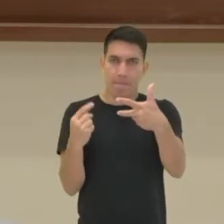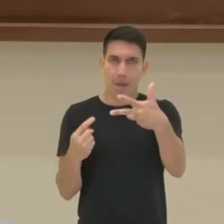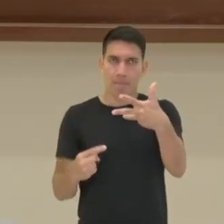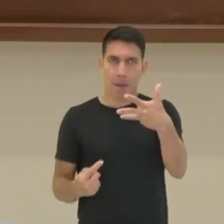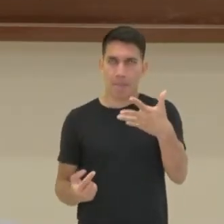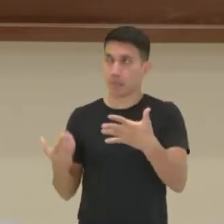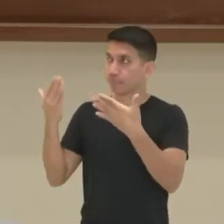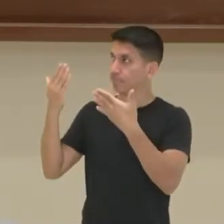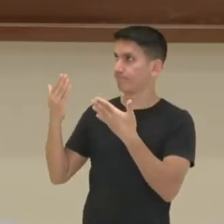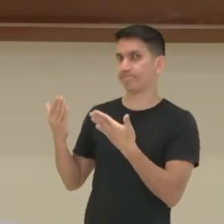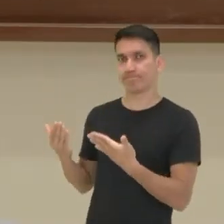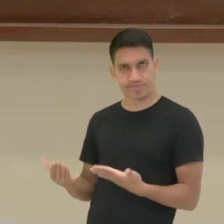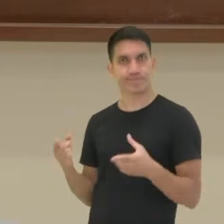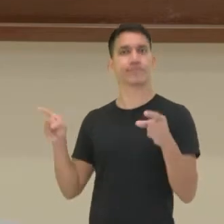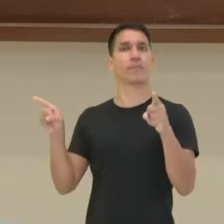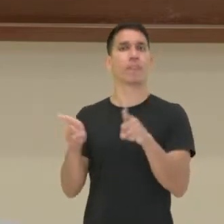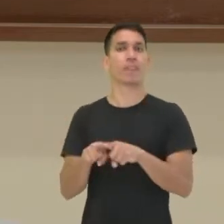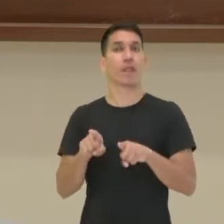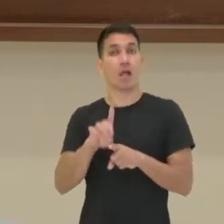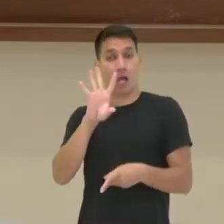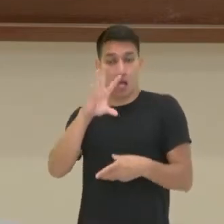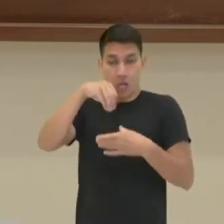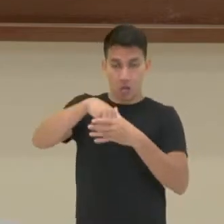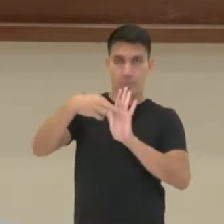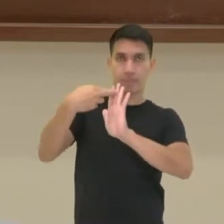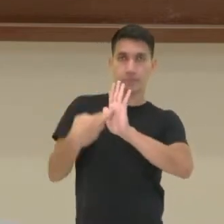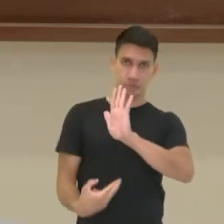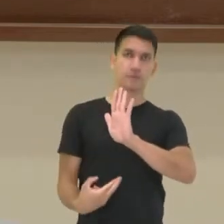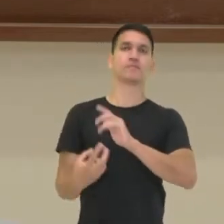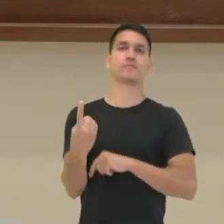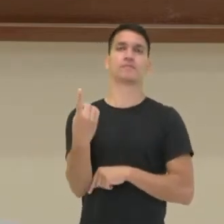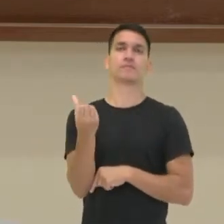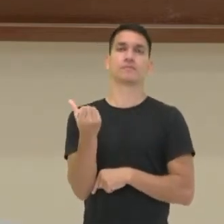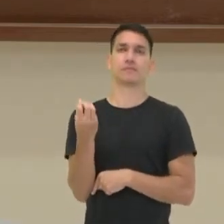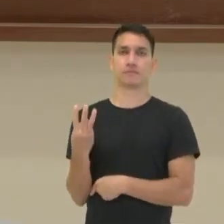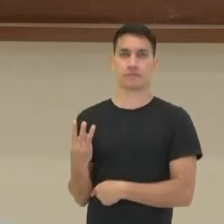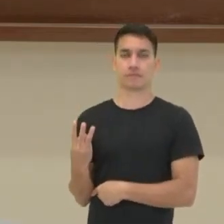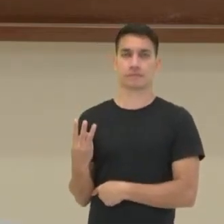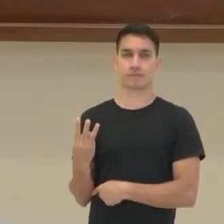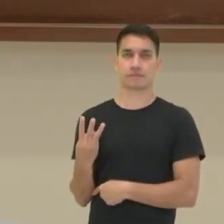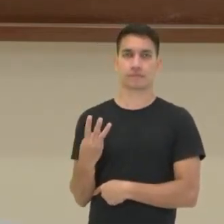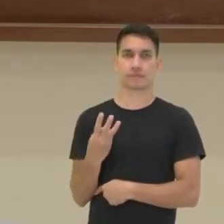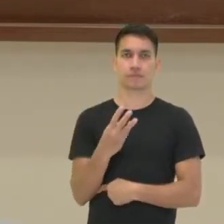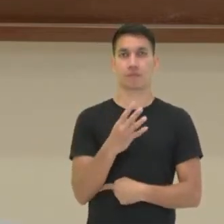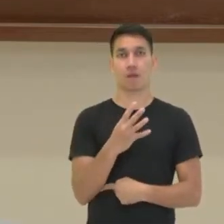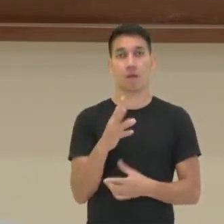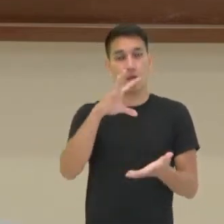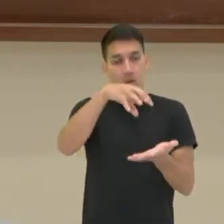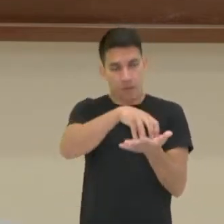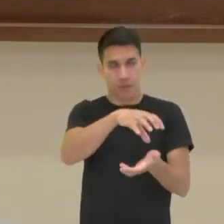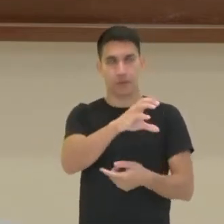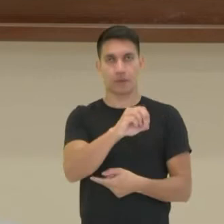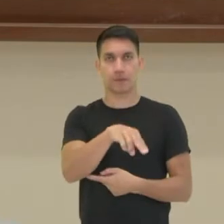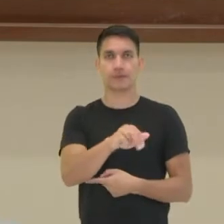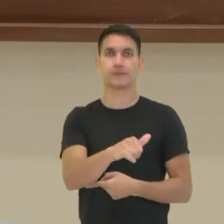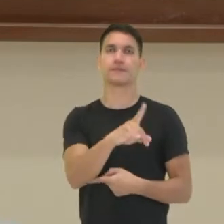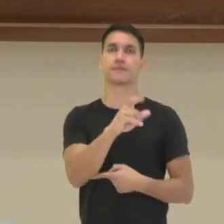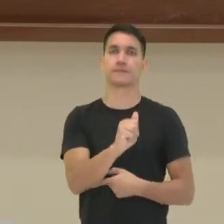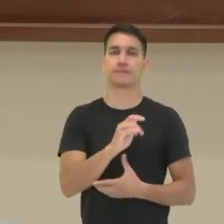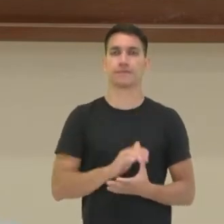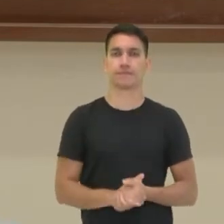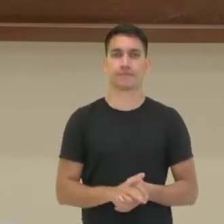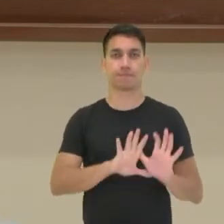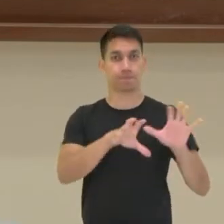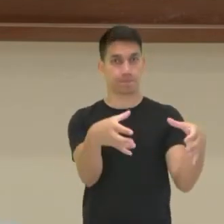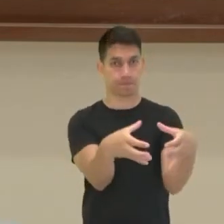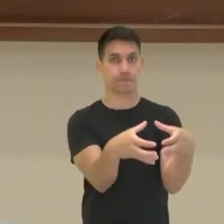elencados estão dentro da resolução 163 do CONANDA, desse